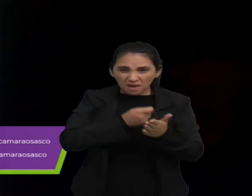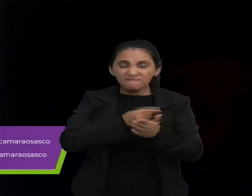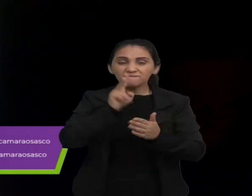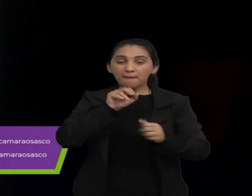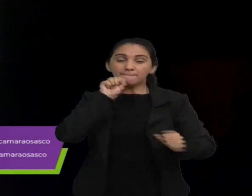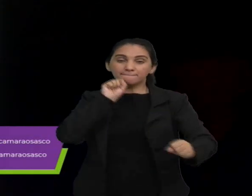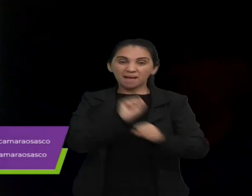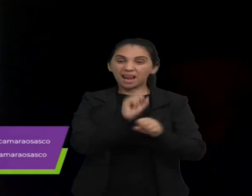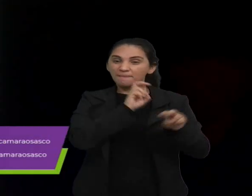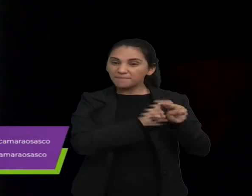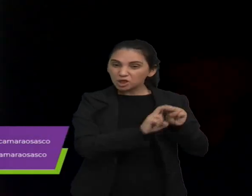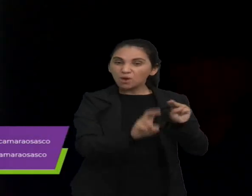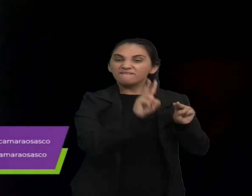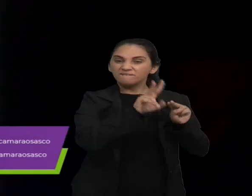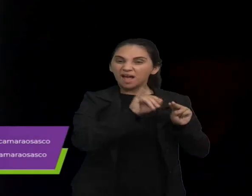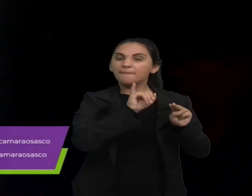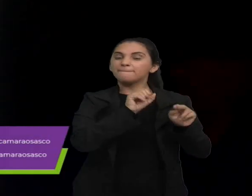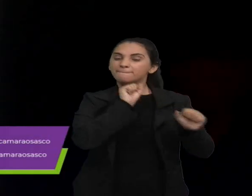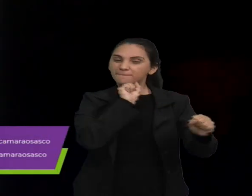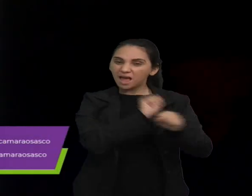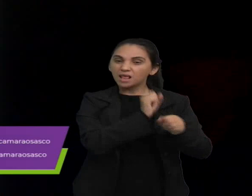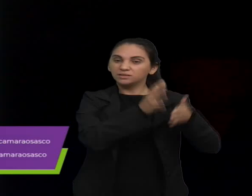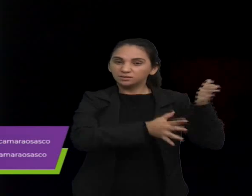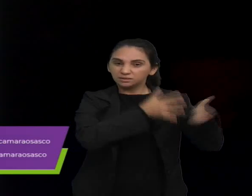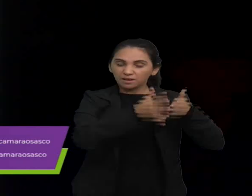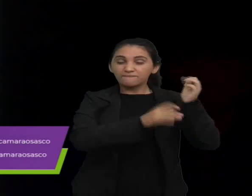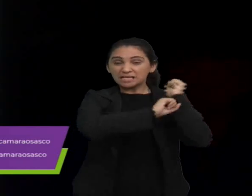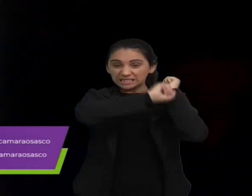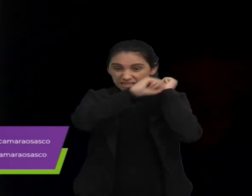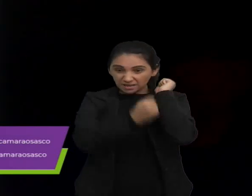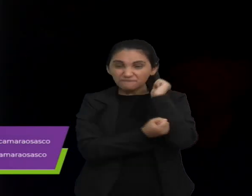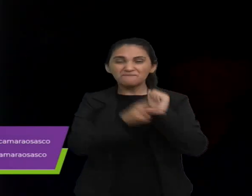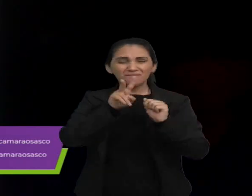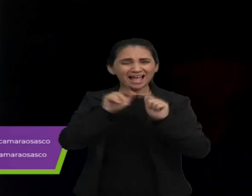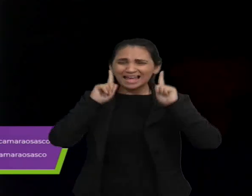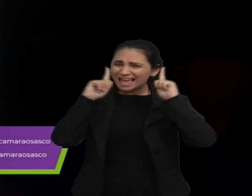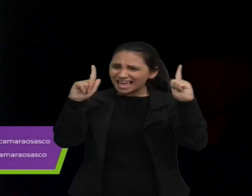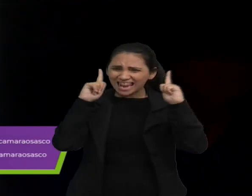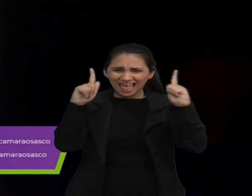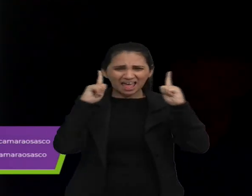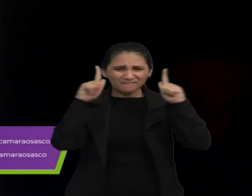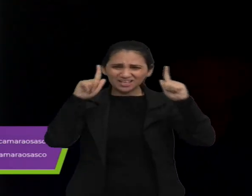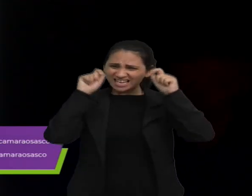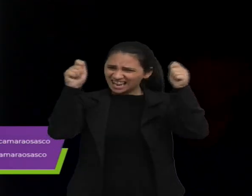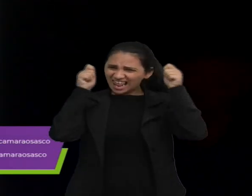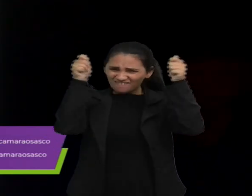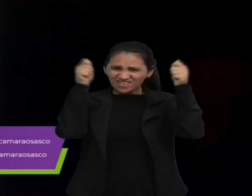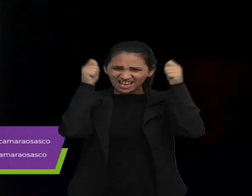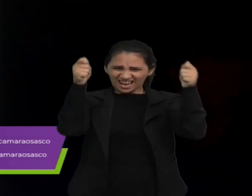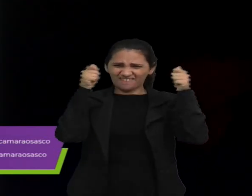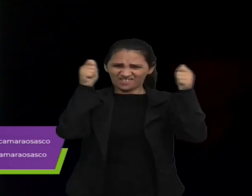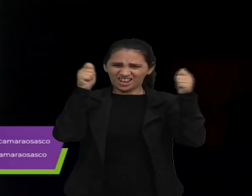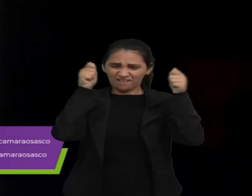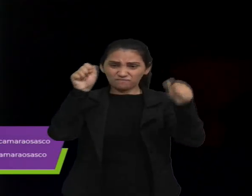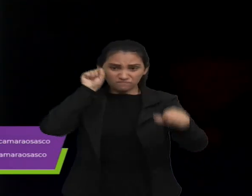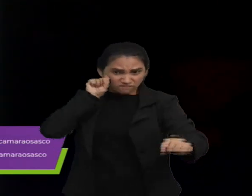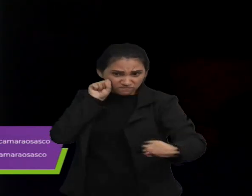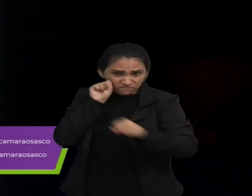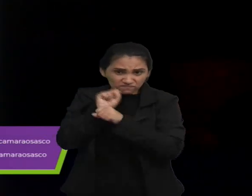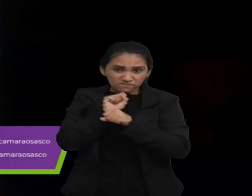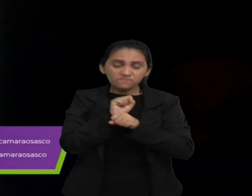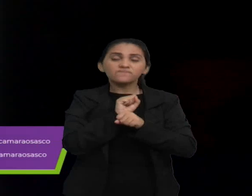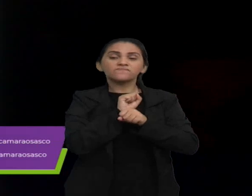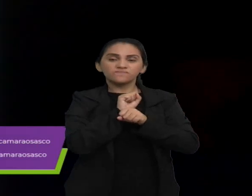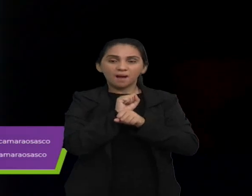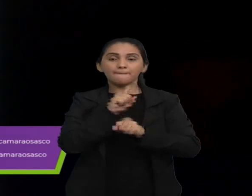a CPTM, vai parar o metrô, vai estar em greve a Sabesp, e várias outras categorias, já votaram greve, para se somar